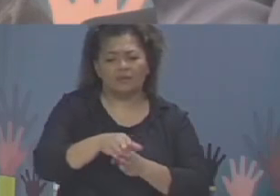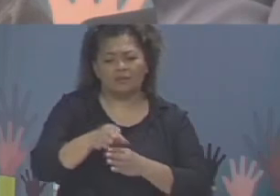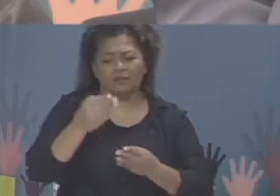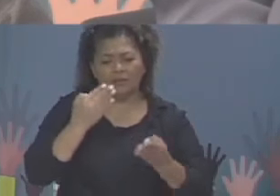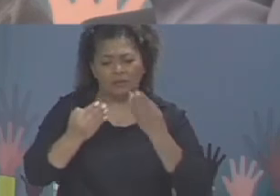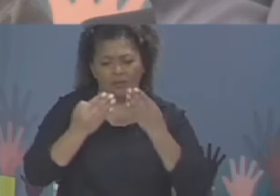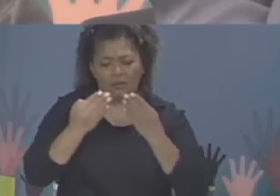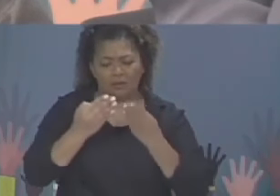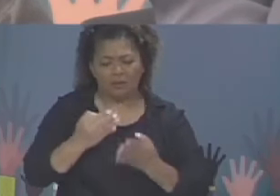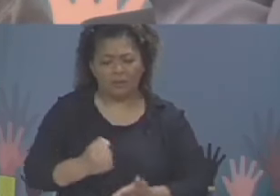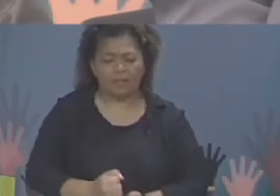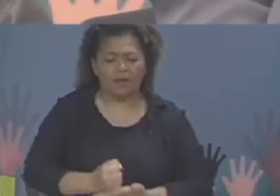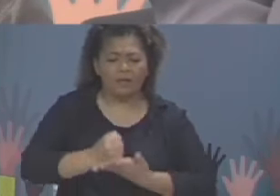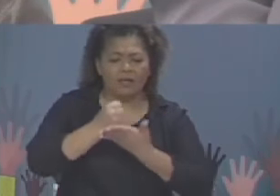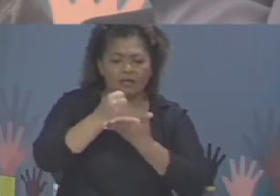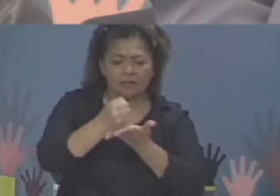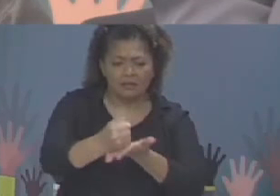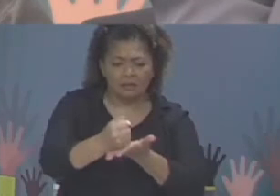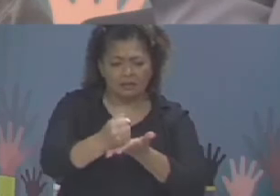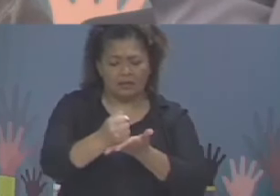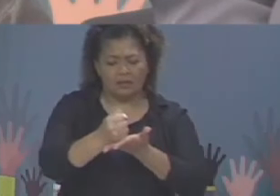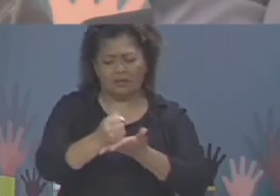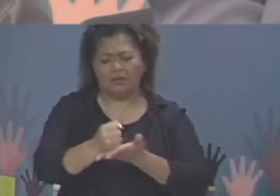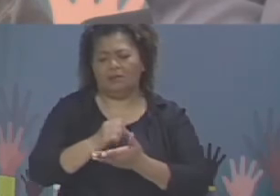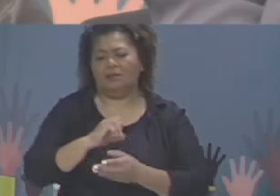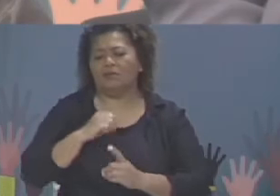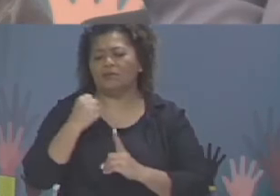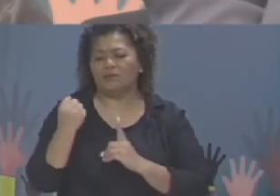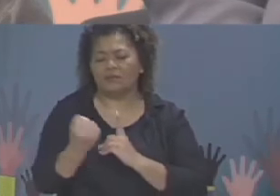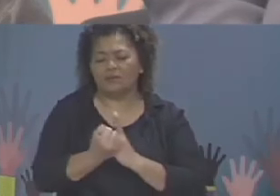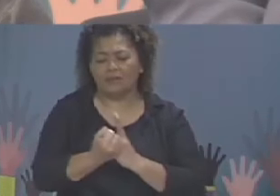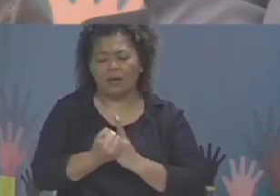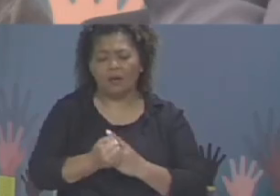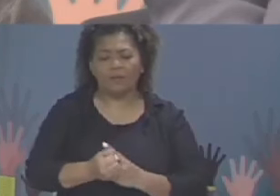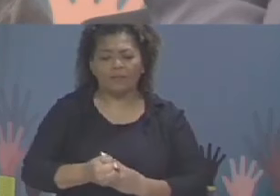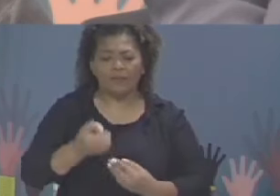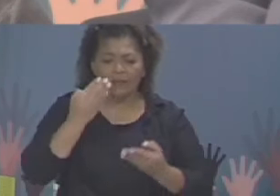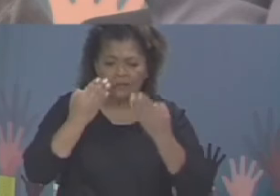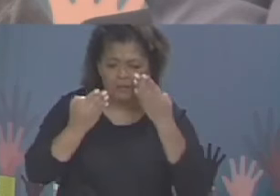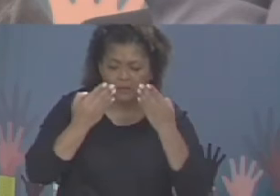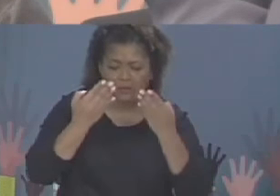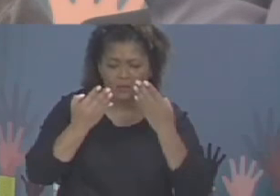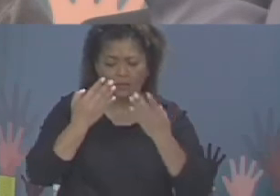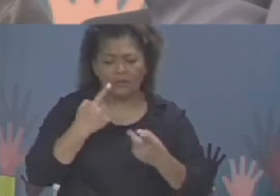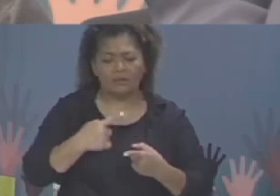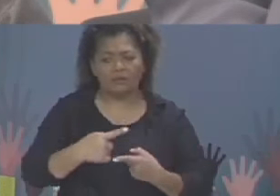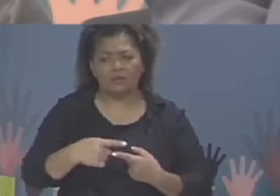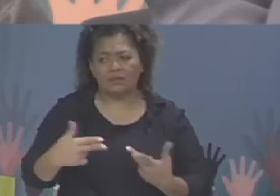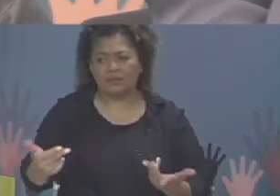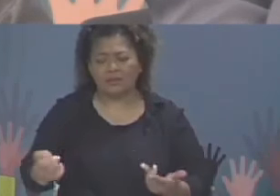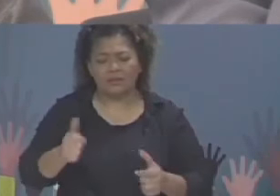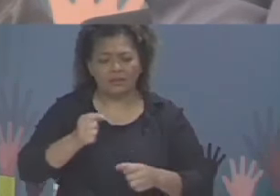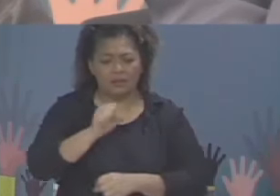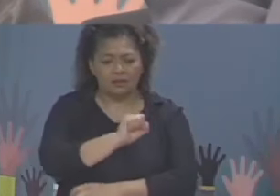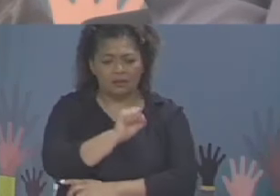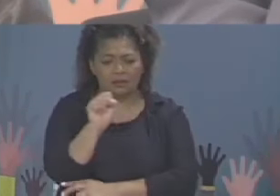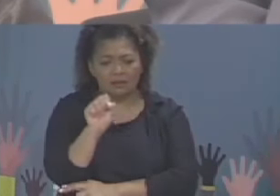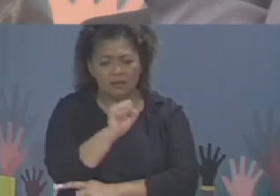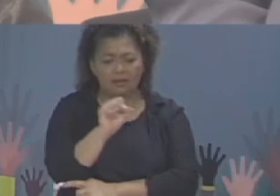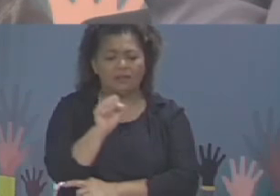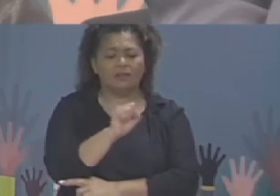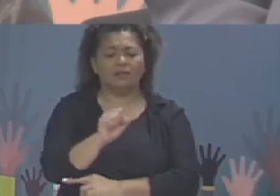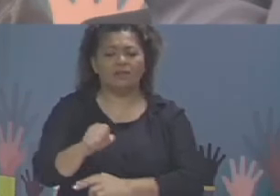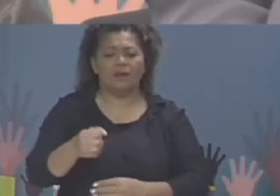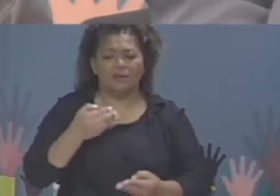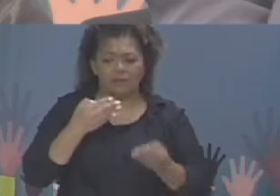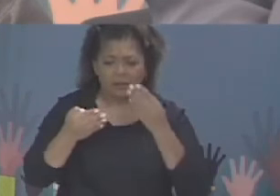Nacional de Assistência Social, a Comissão Consultiva de Avaliação Psicológica, as Comissões de Educação, a Comissão de Psicologia do Trânsito, Psicologia